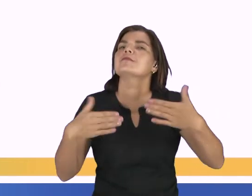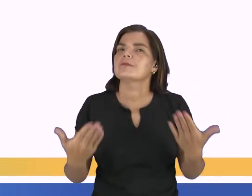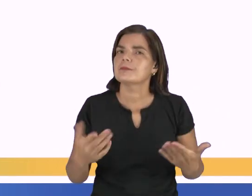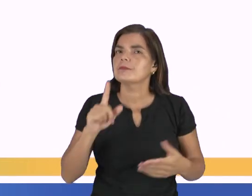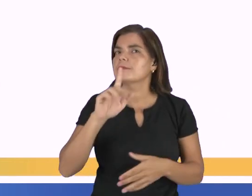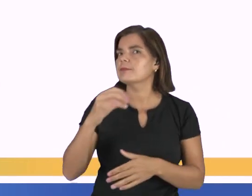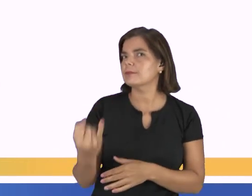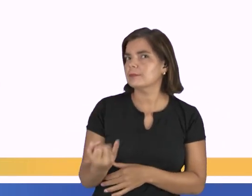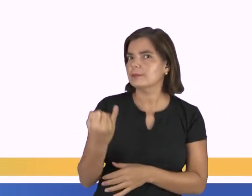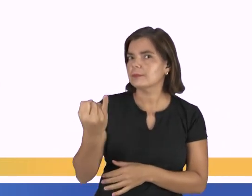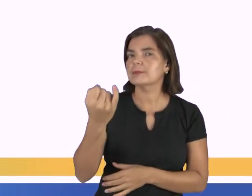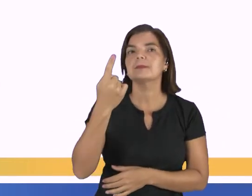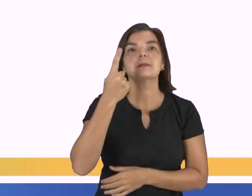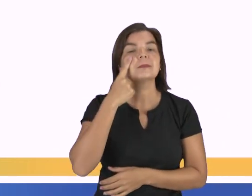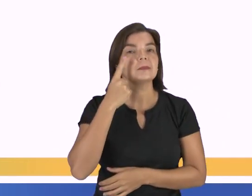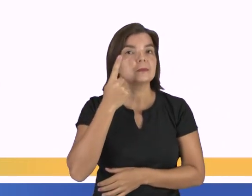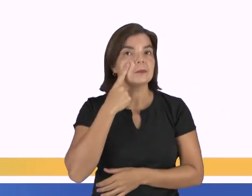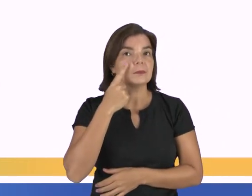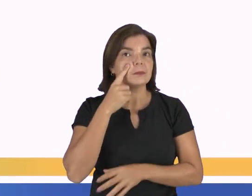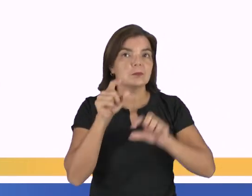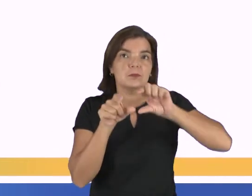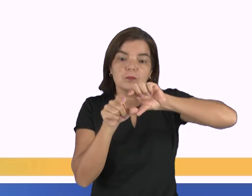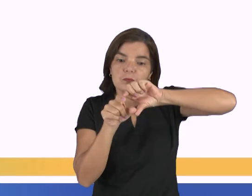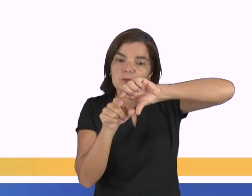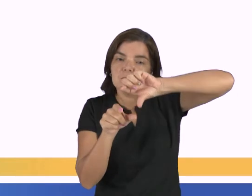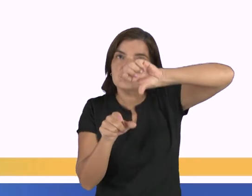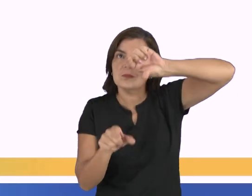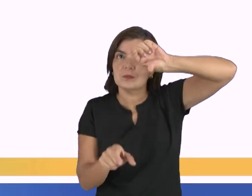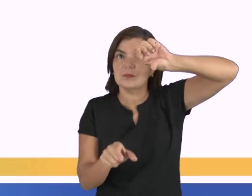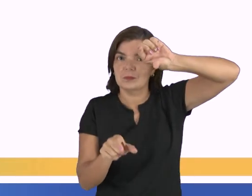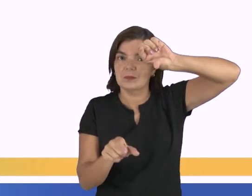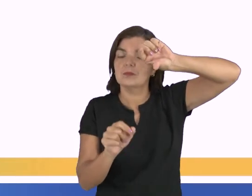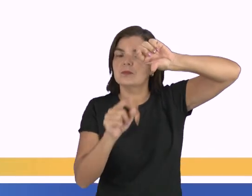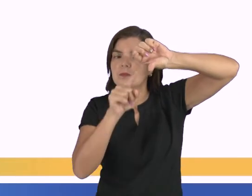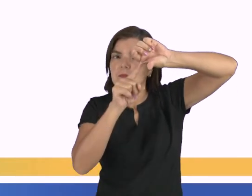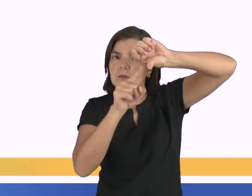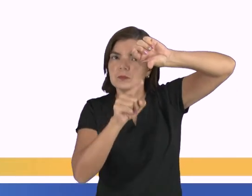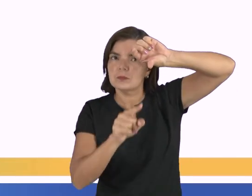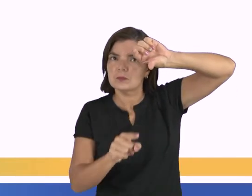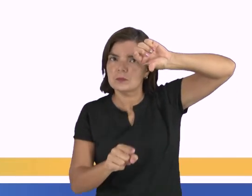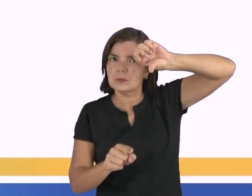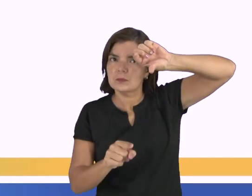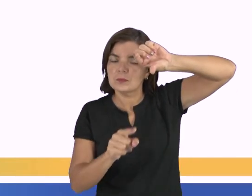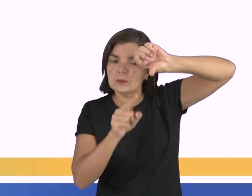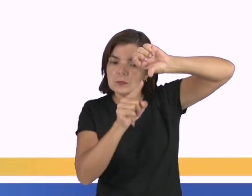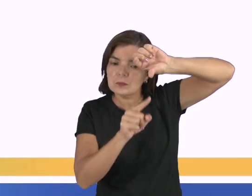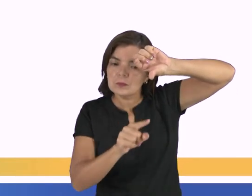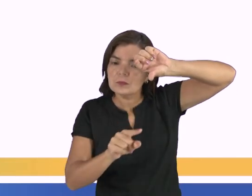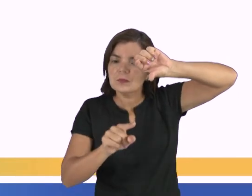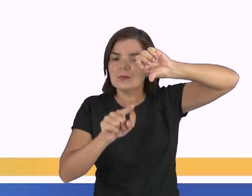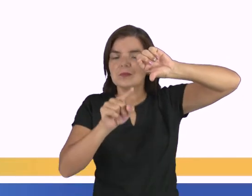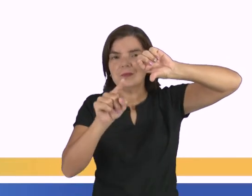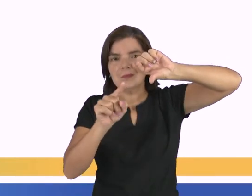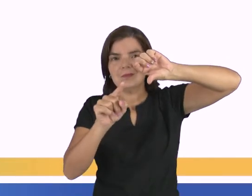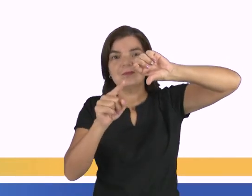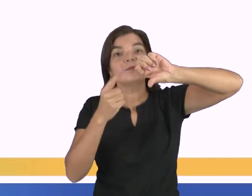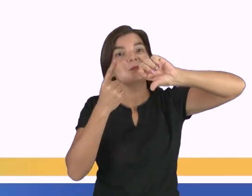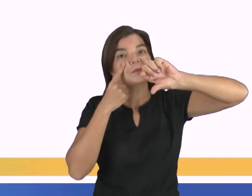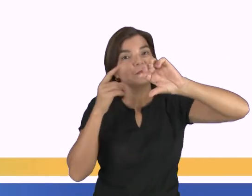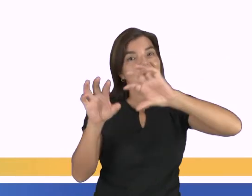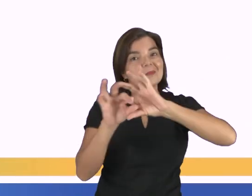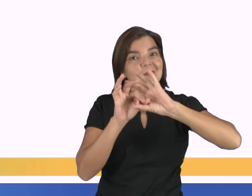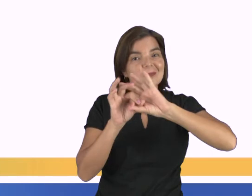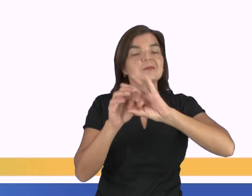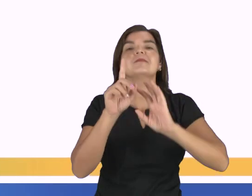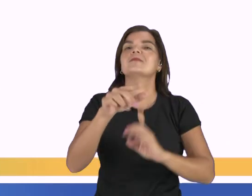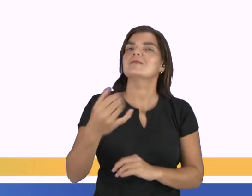é importante? Já chama a atenção para o cano, porque o cano ele desce e ele sobe um pouquinho para a ducha ser colocada, ser conectada.